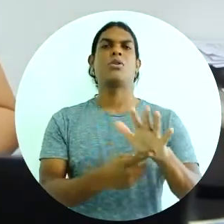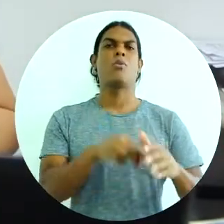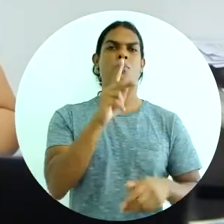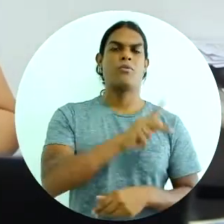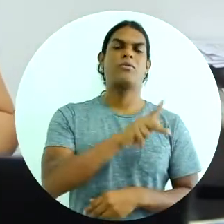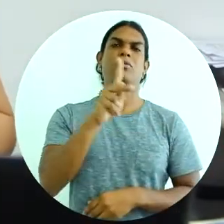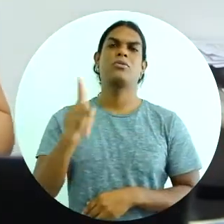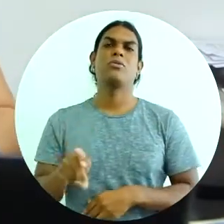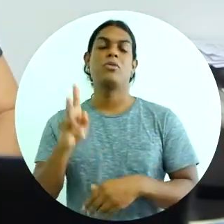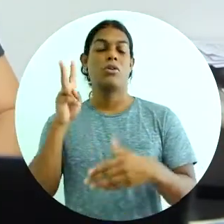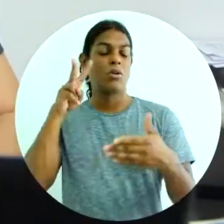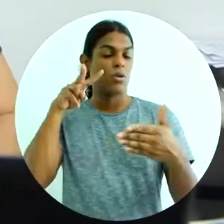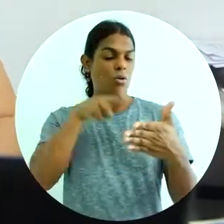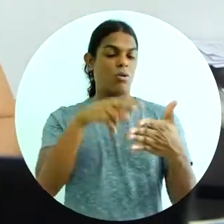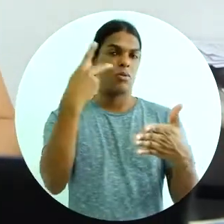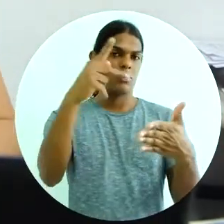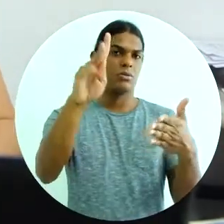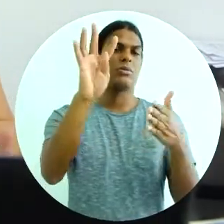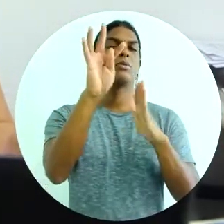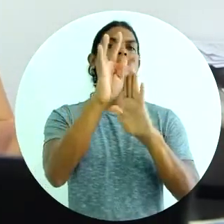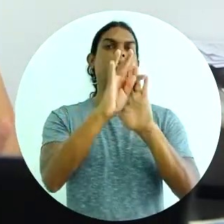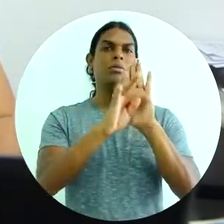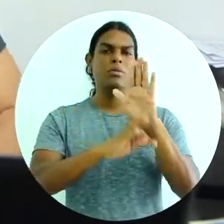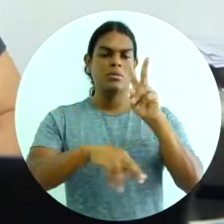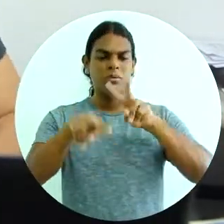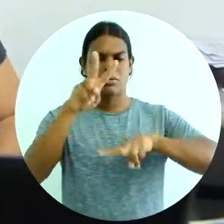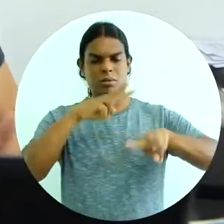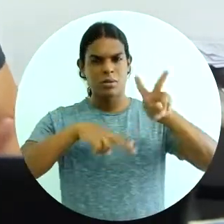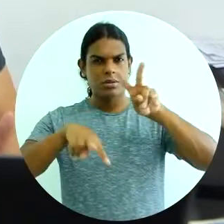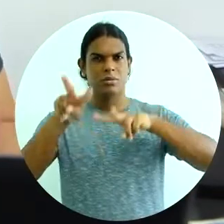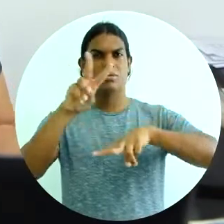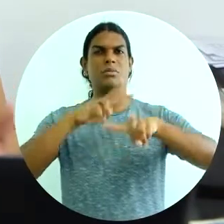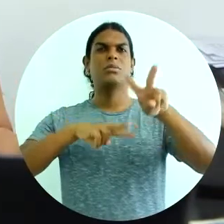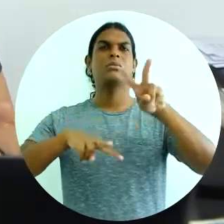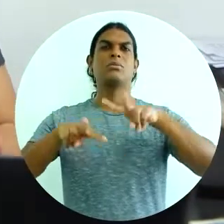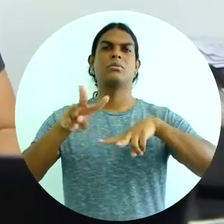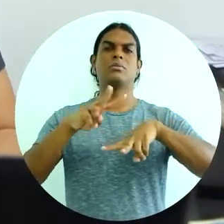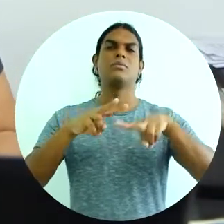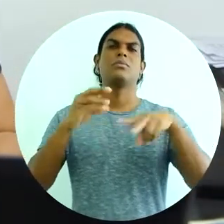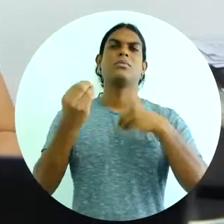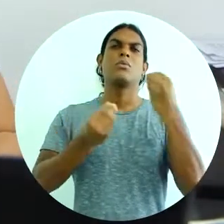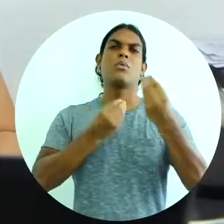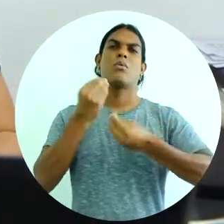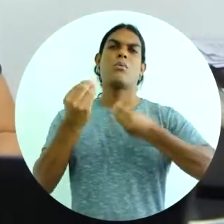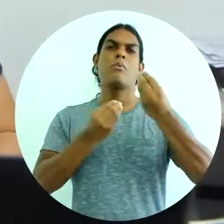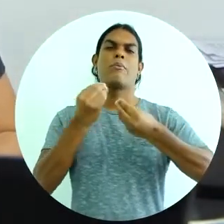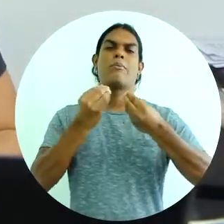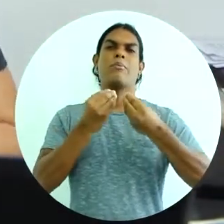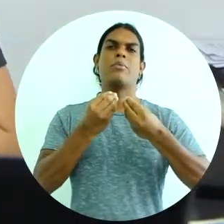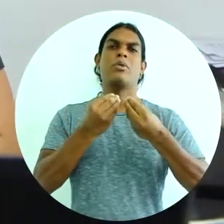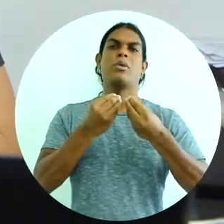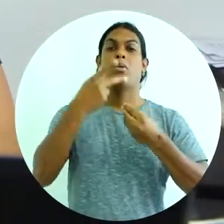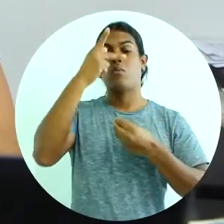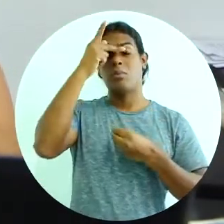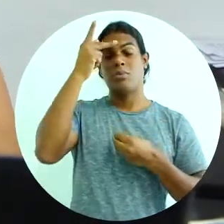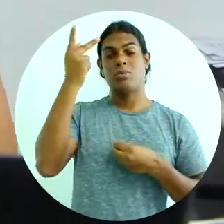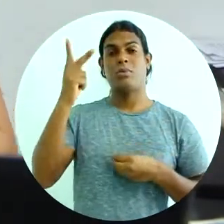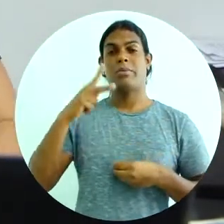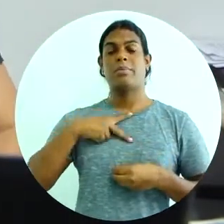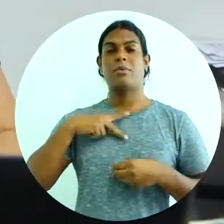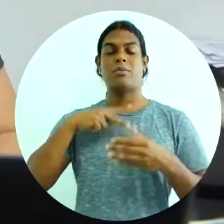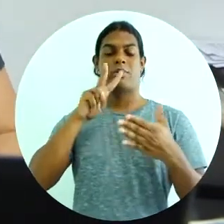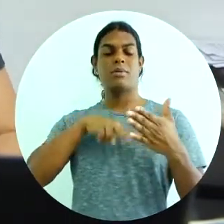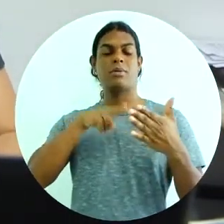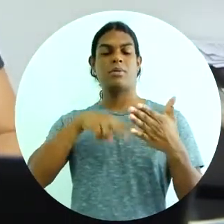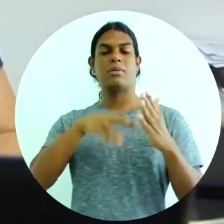seu texto e olhar para o seu texto com uma visão bem mais crítica, né, em relação a alguém que lê o seu próprio texto, né, em outro momento,